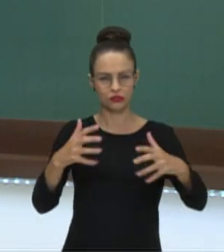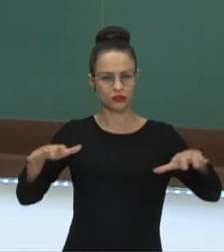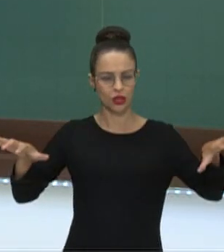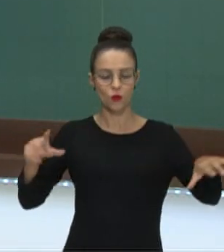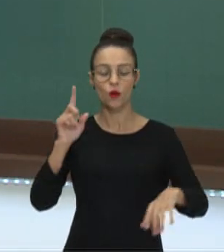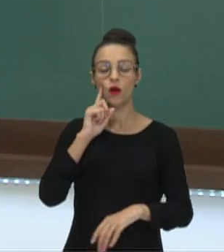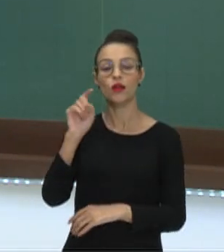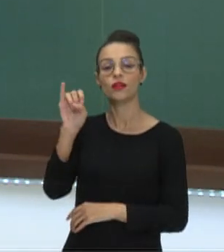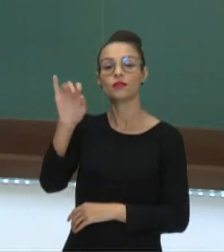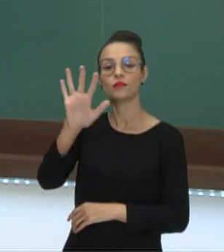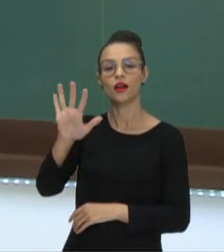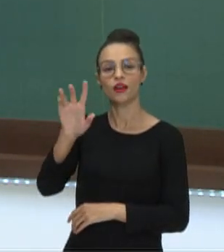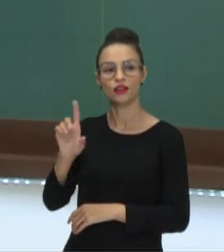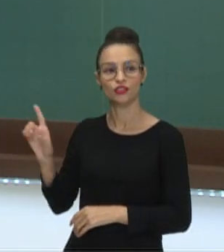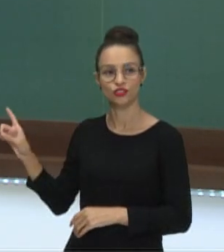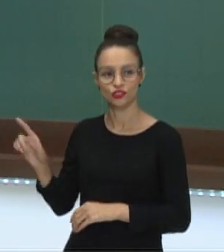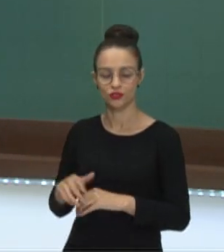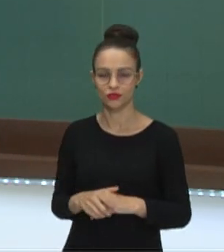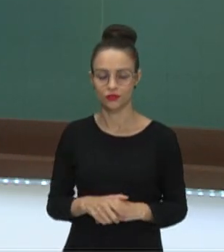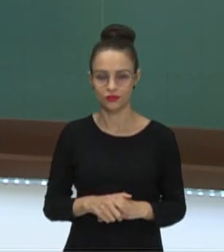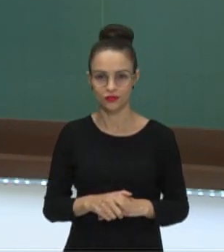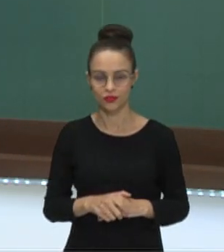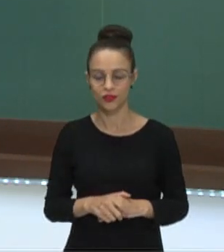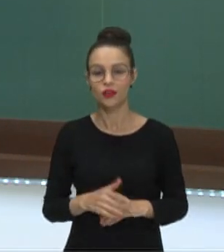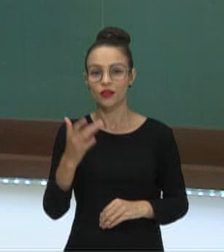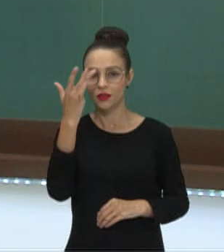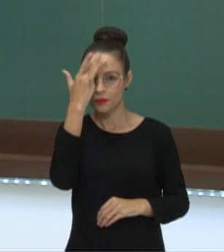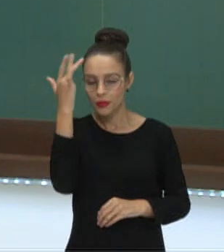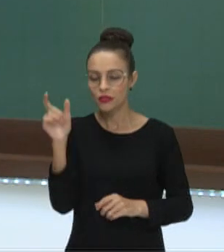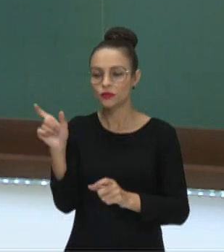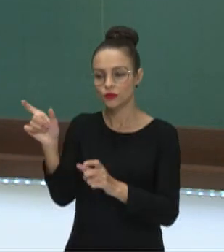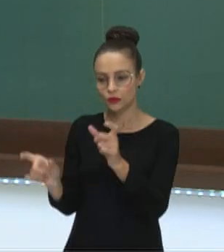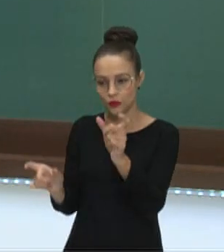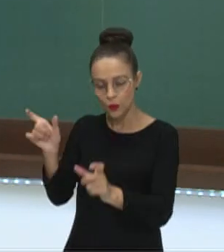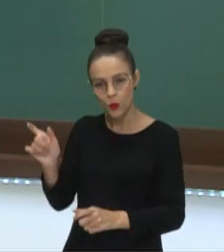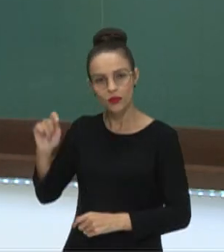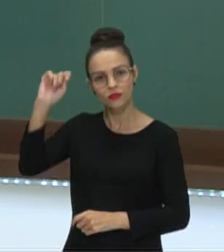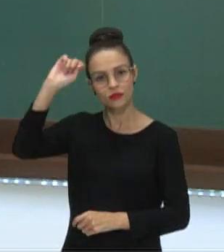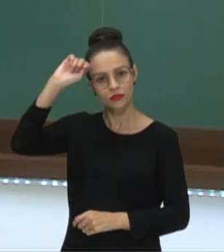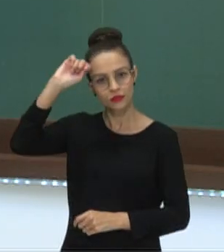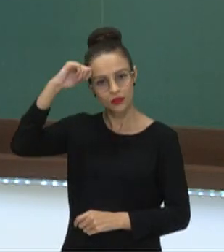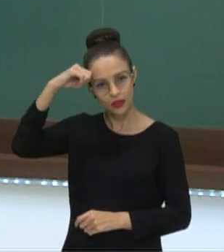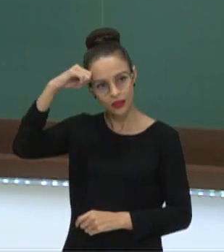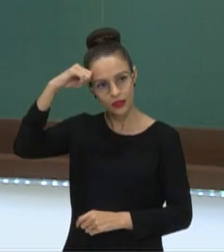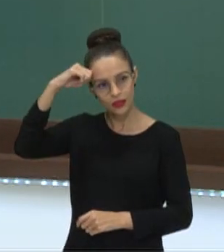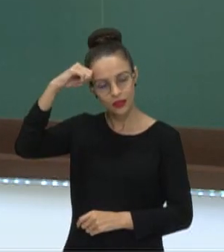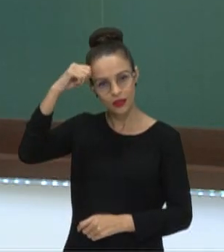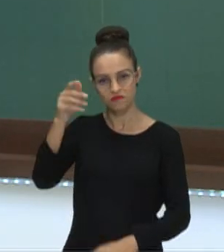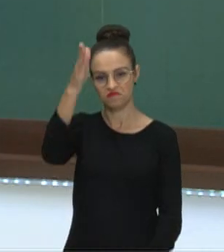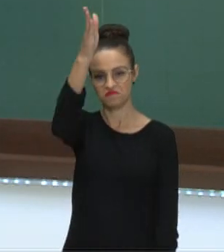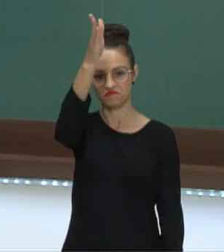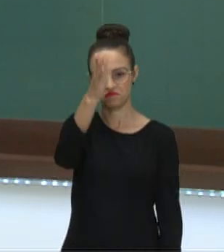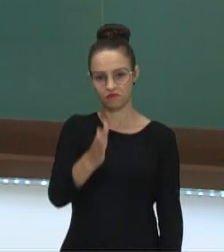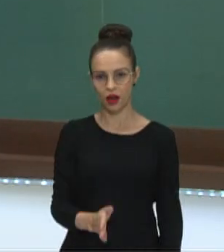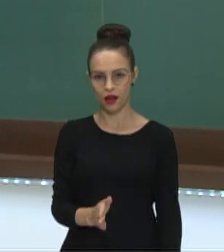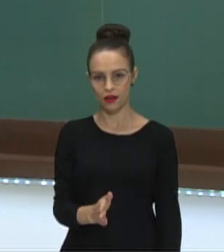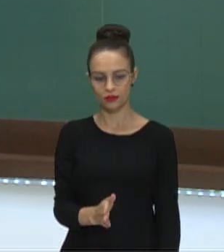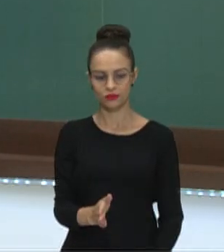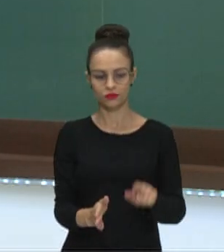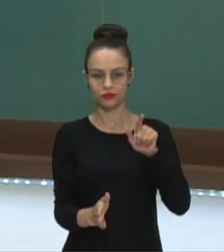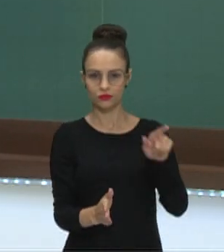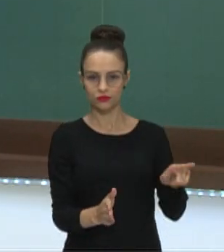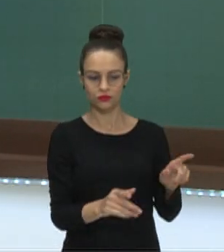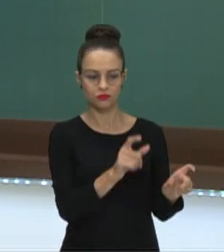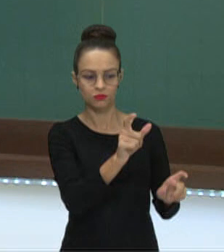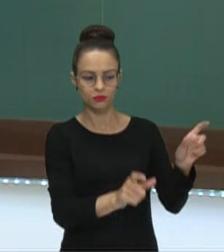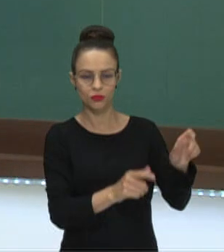essa imagem. Então, nessa imagem nós temos pessoas negras de um lado, uma linha no meio e as